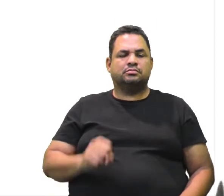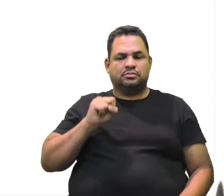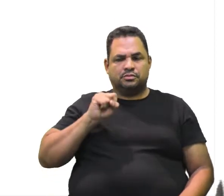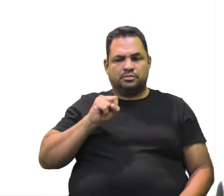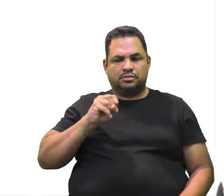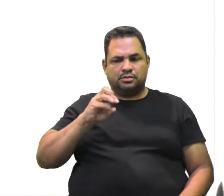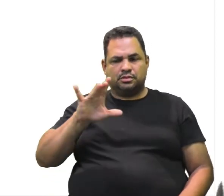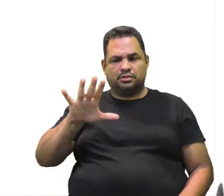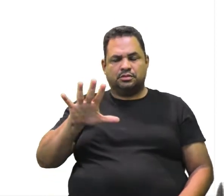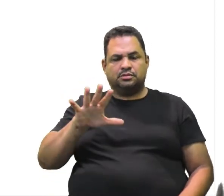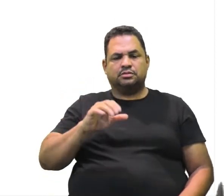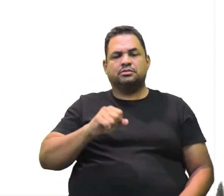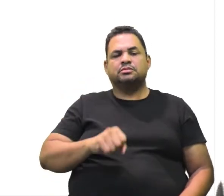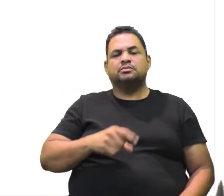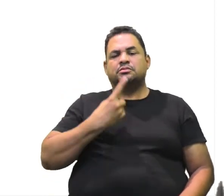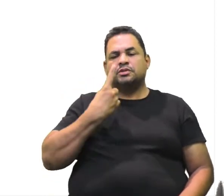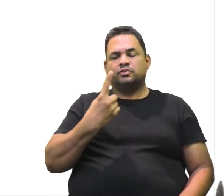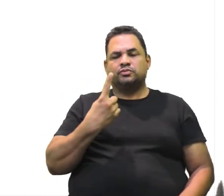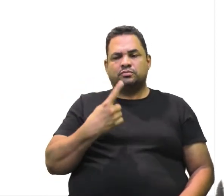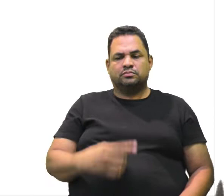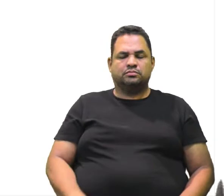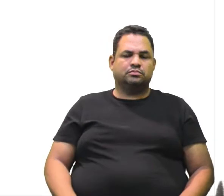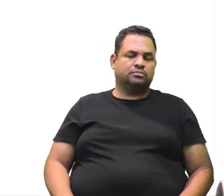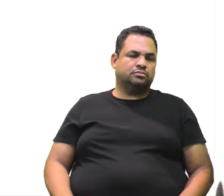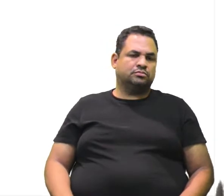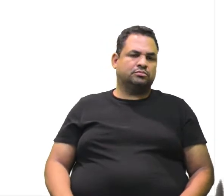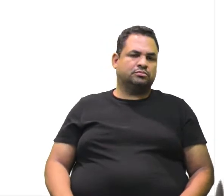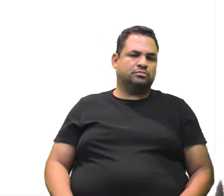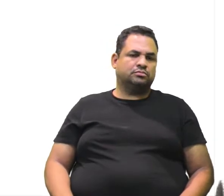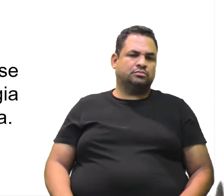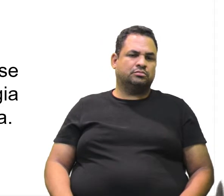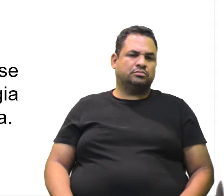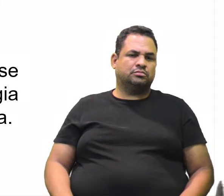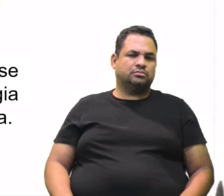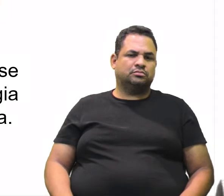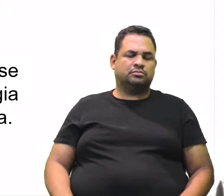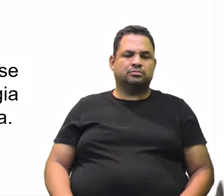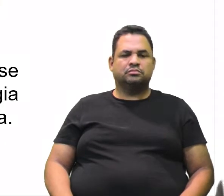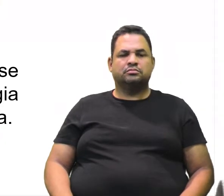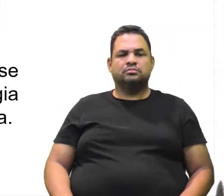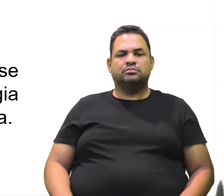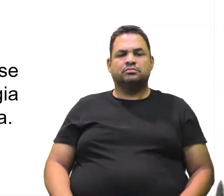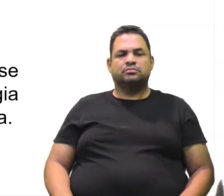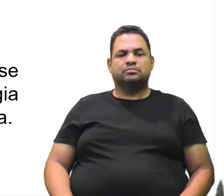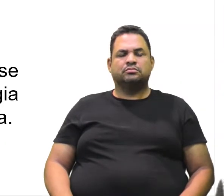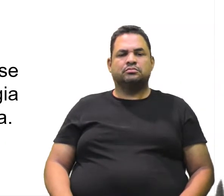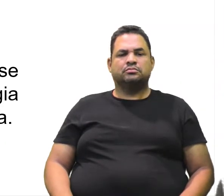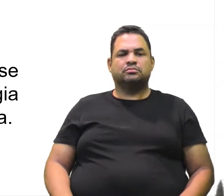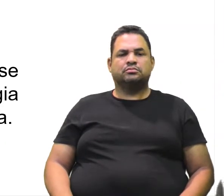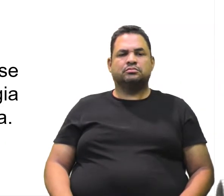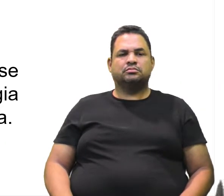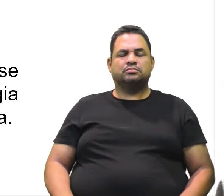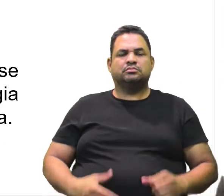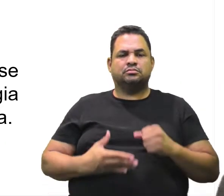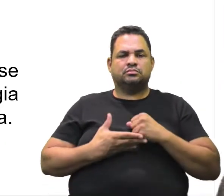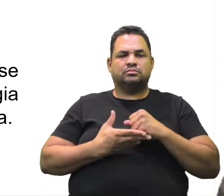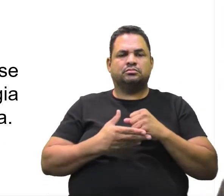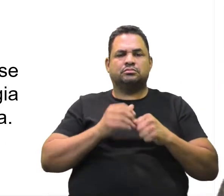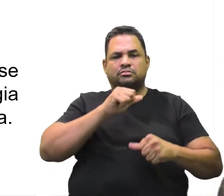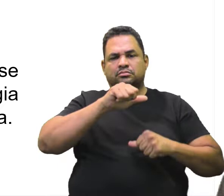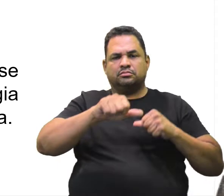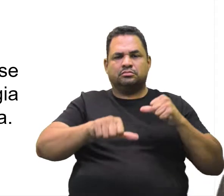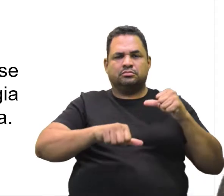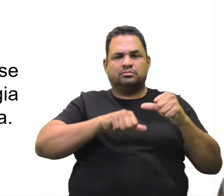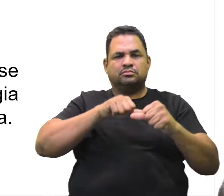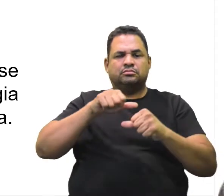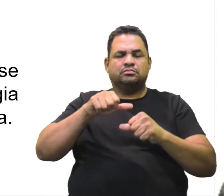Liberada na etapa 1. Então, o que que está dizendo o anunciado? Com base nas